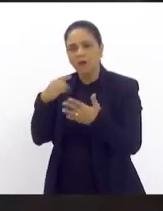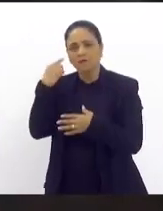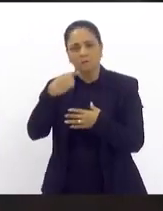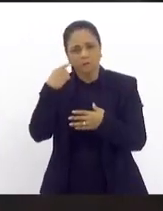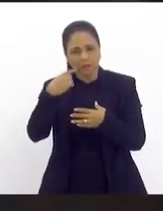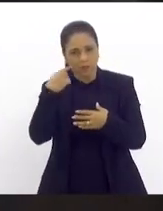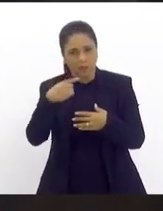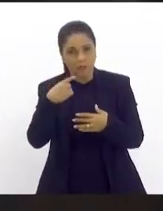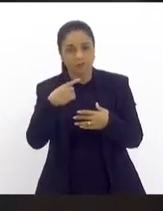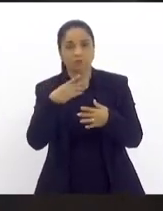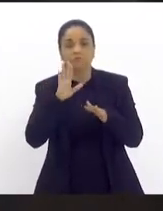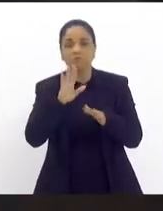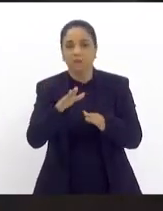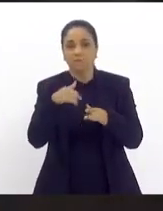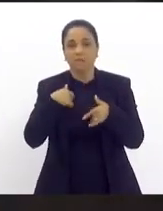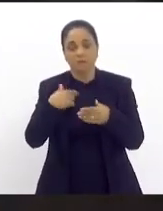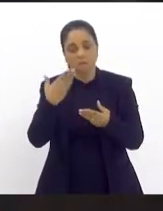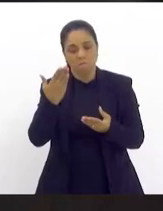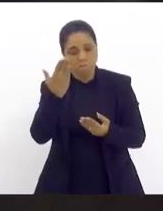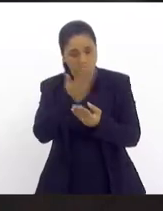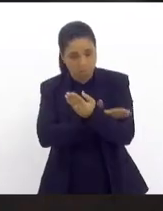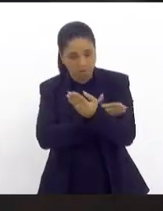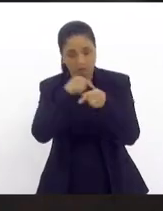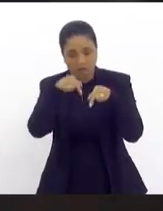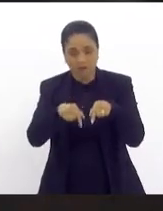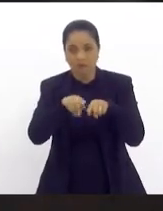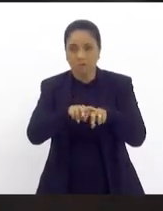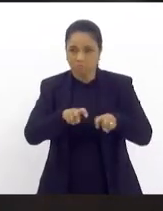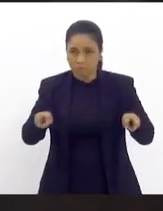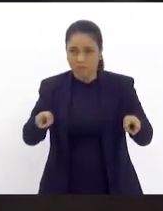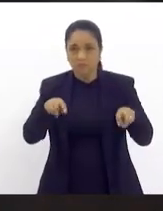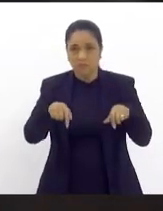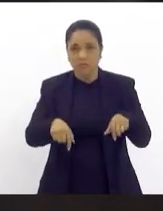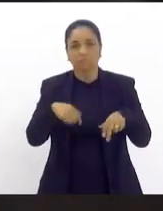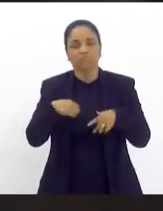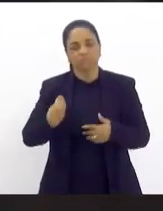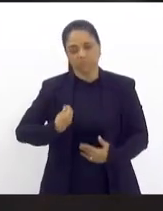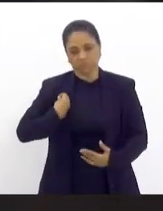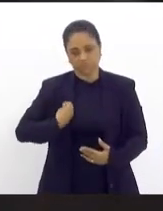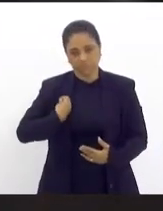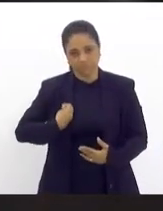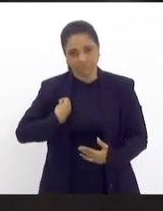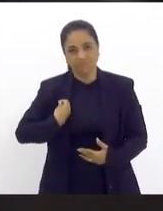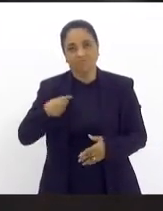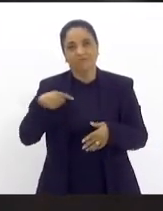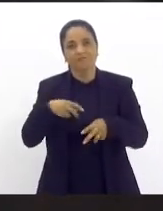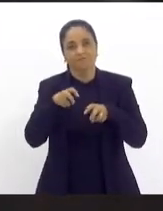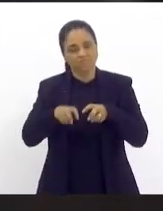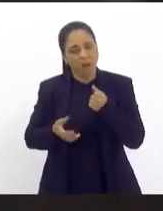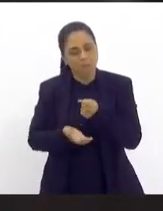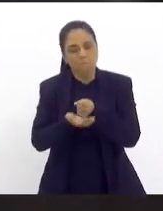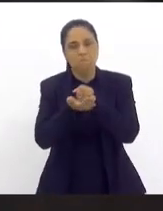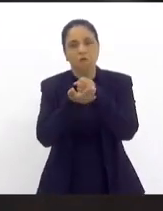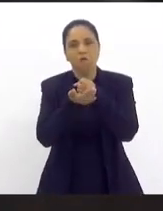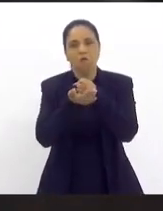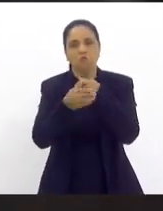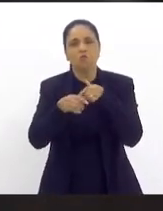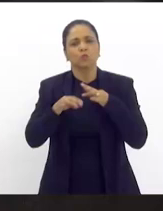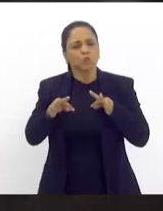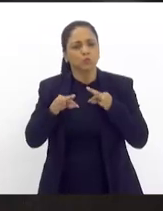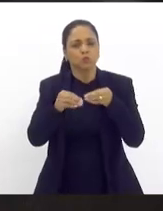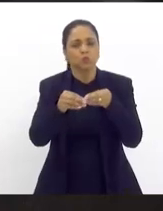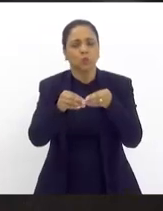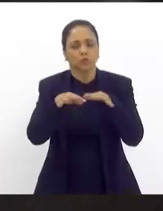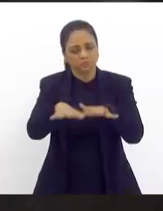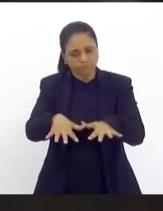vossa excelência minha pasta vai ficar aqui sinta-se a minha presença aqui dando todo apoio todo suporte como eu fiz com toda bancada